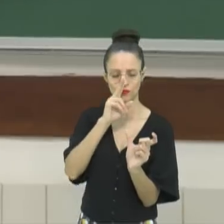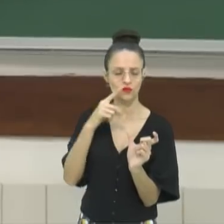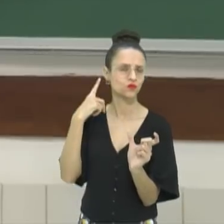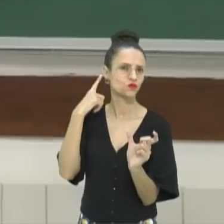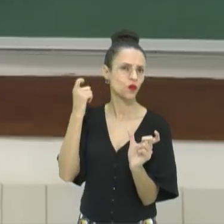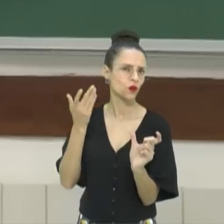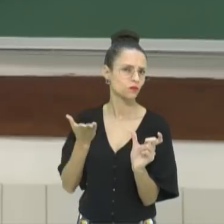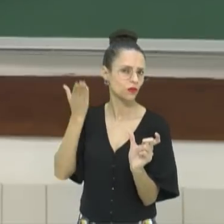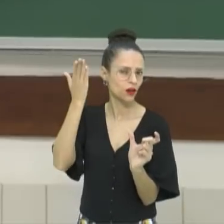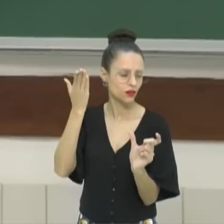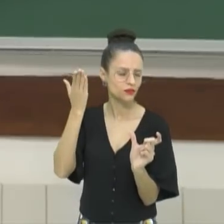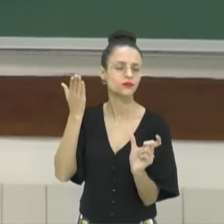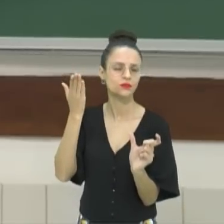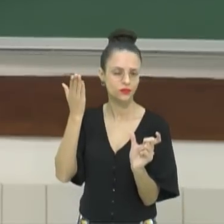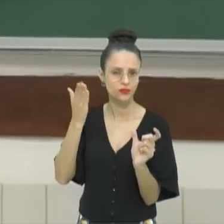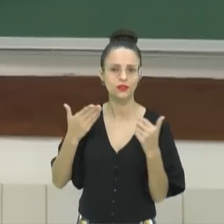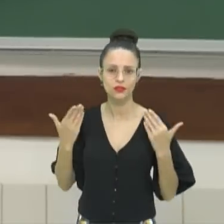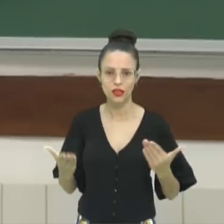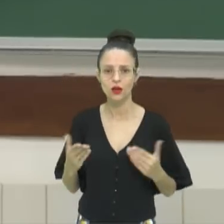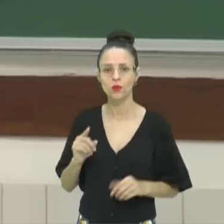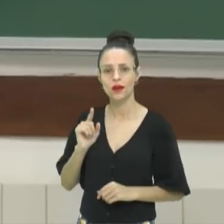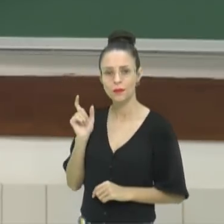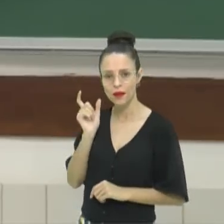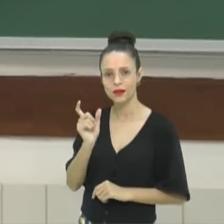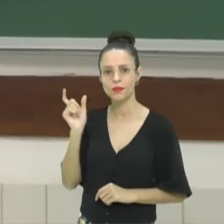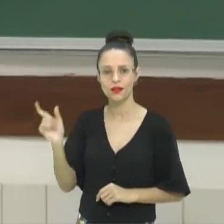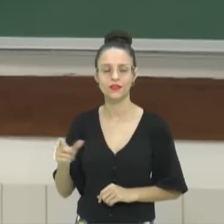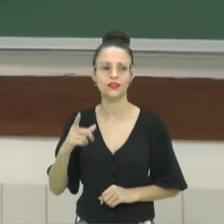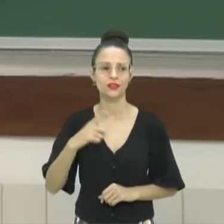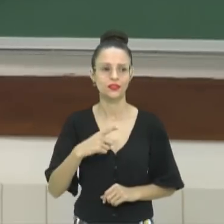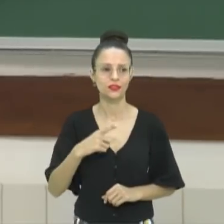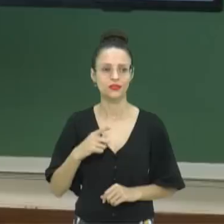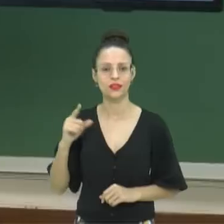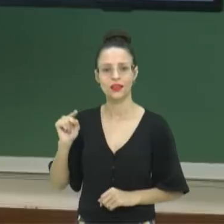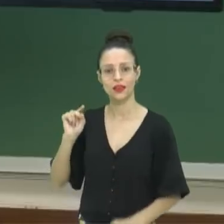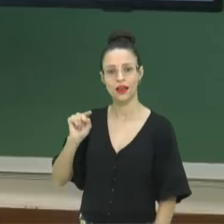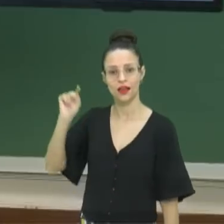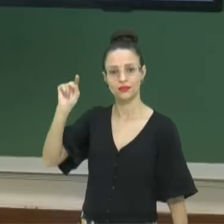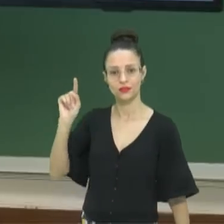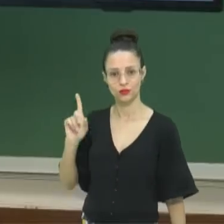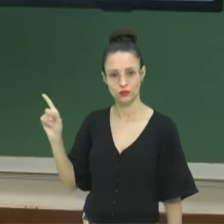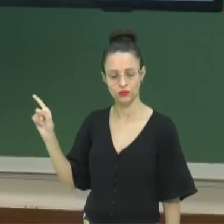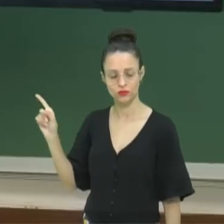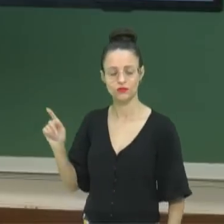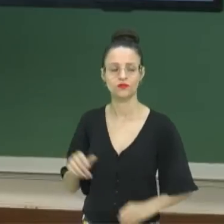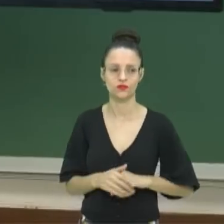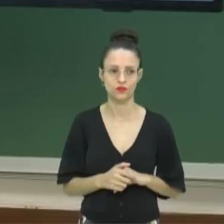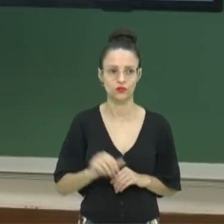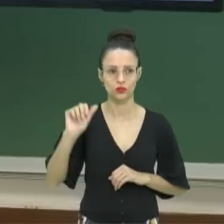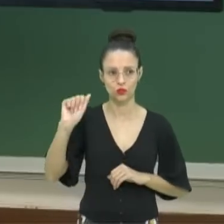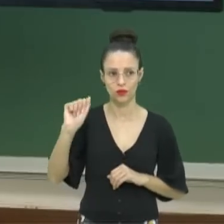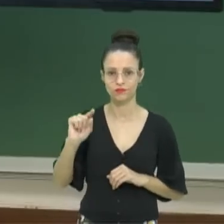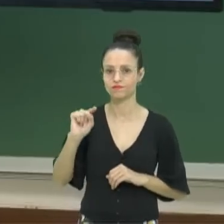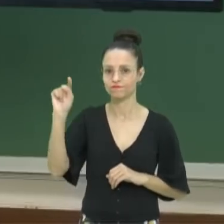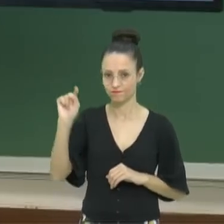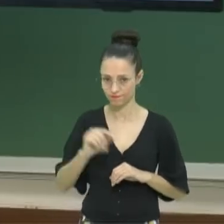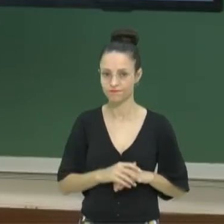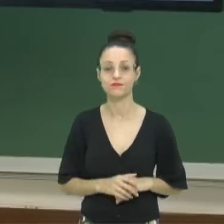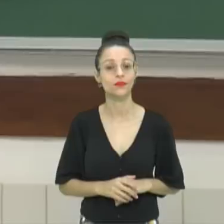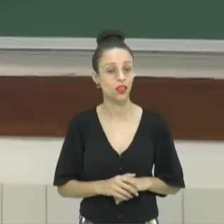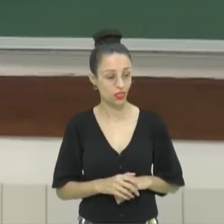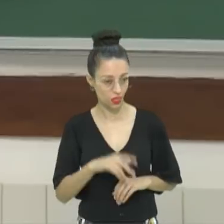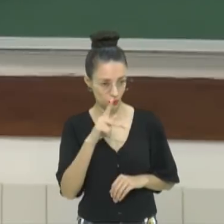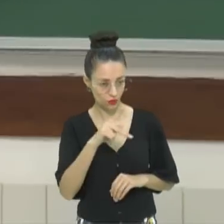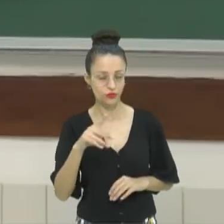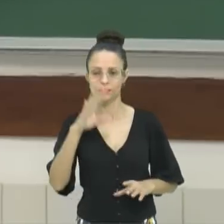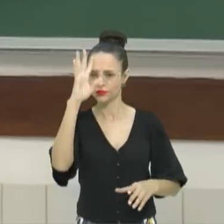Então, água potável, nessas duas palavras nós temos acento, ó. Água potável. Ah,